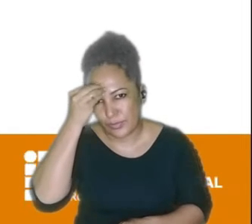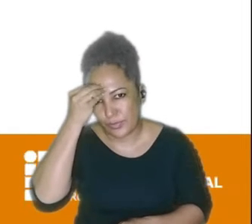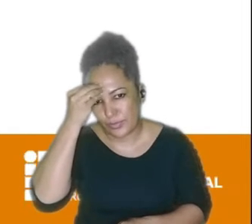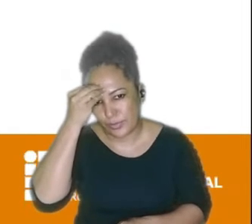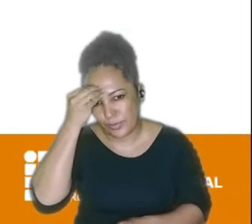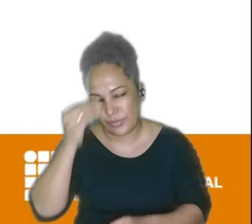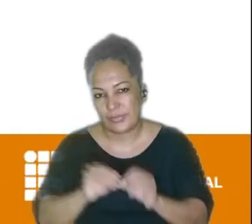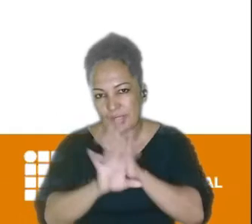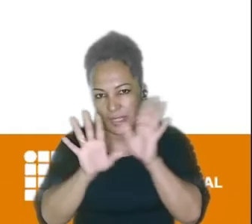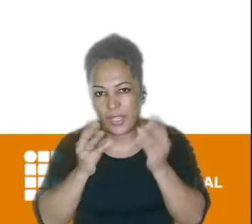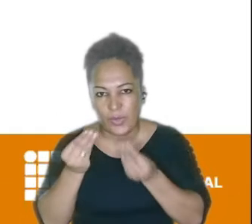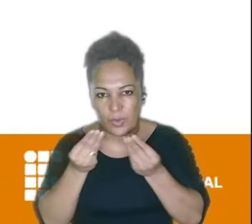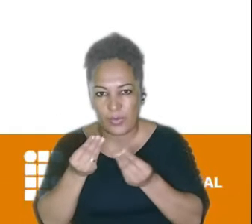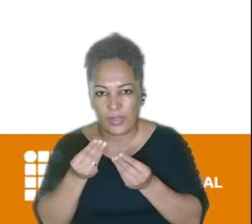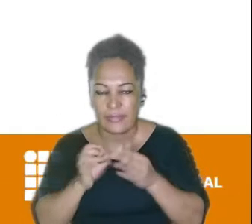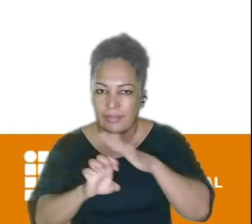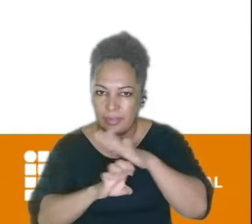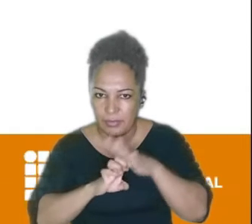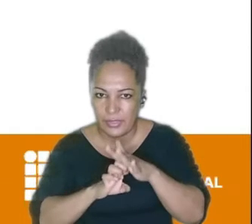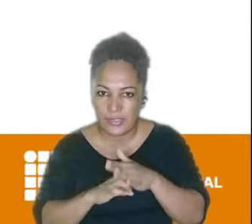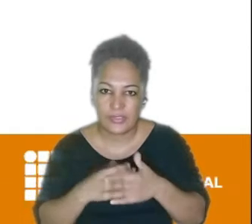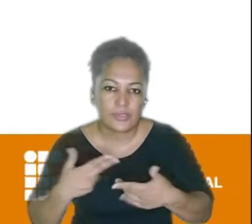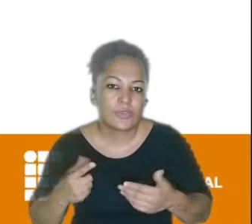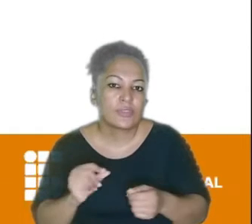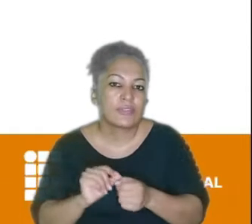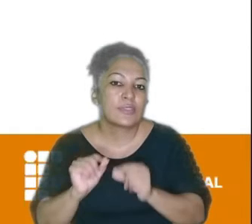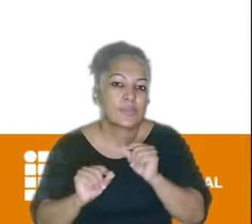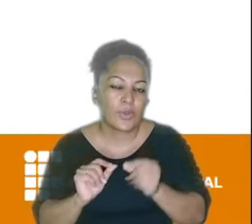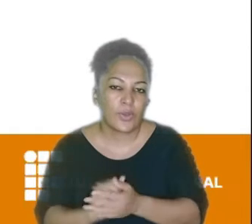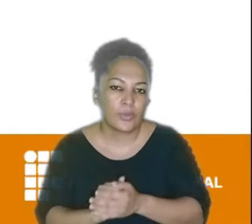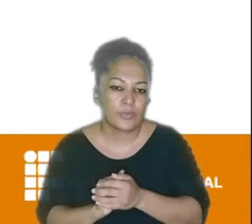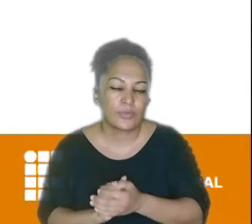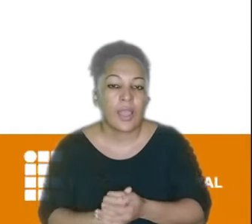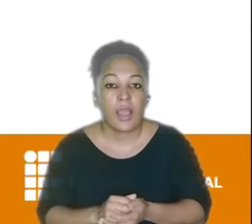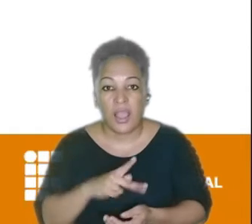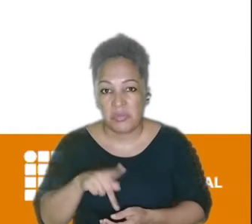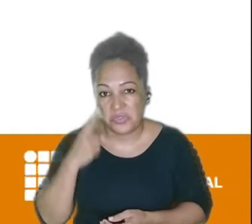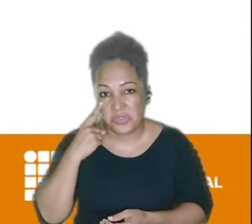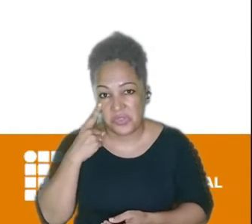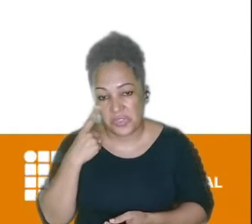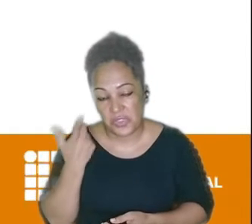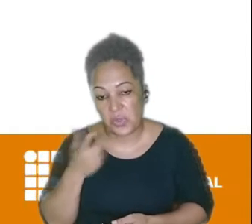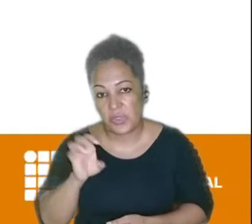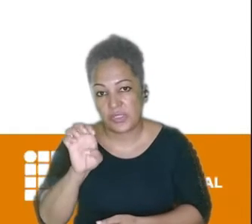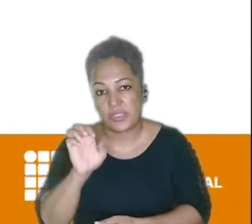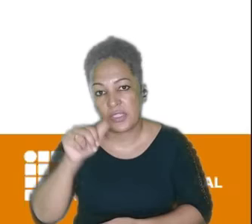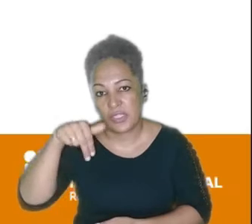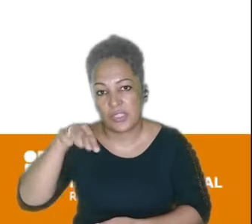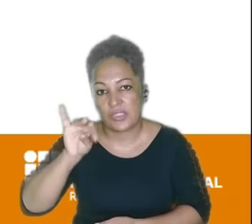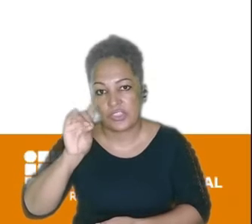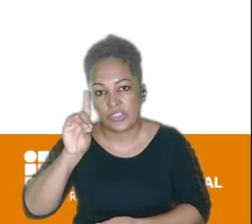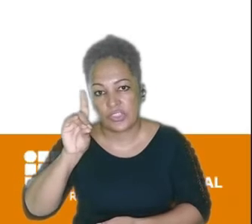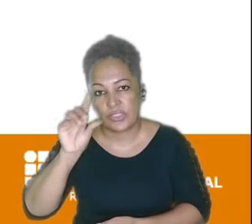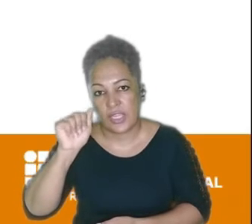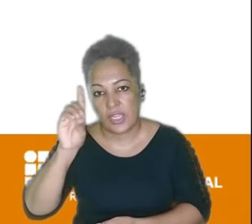aqui a pegadinha? Top demais. Professor, eu vi aqui uma outra entidade que poderia ser